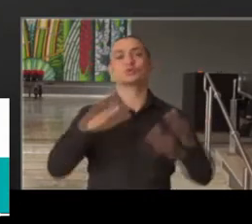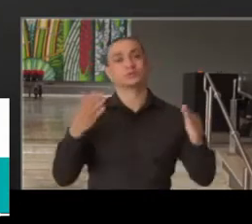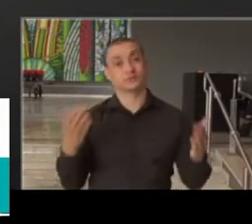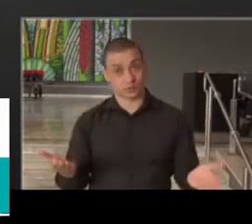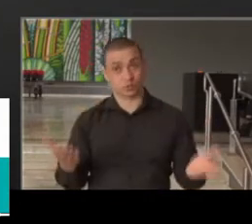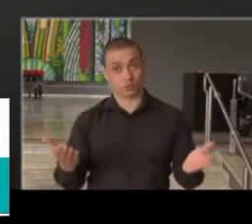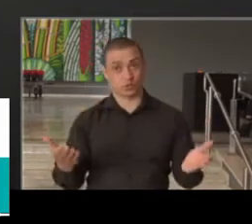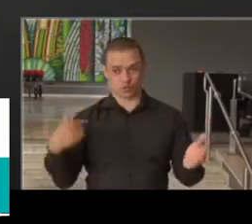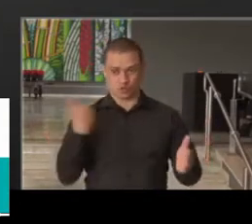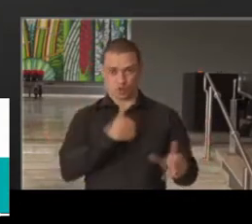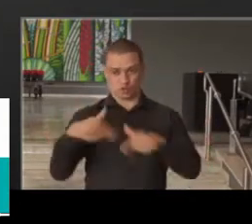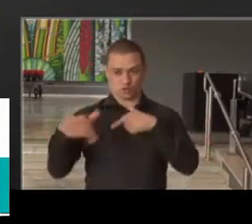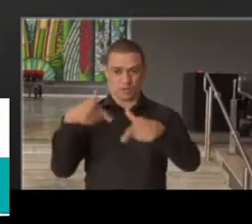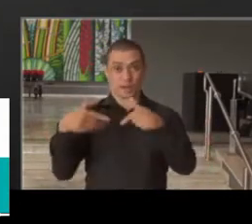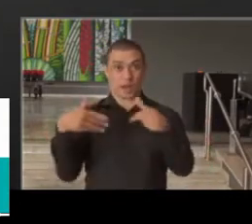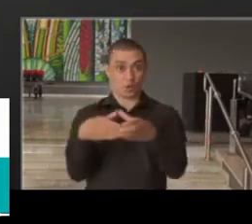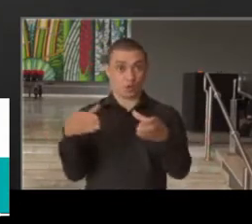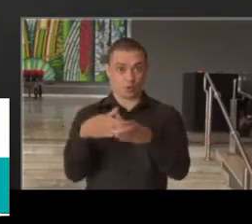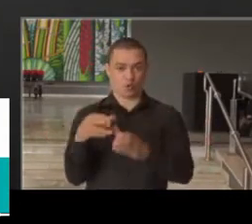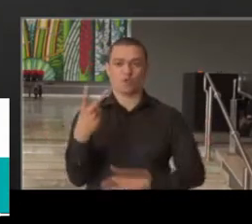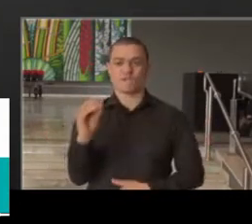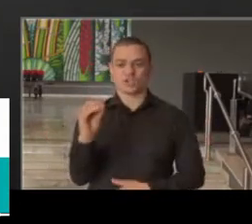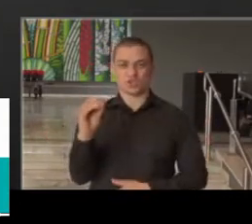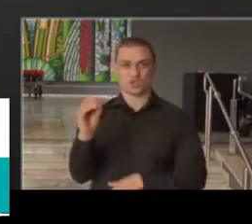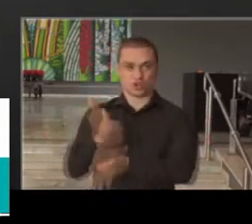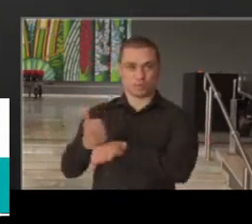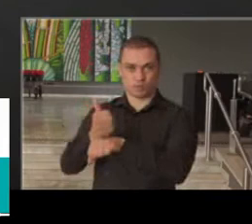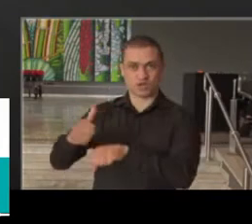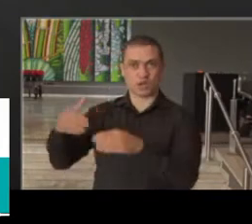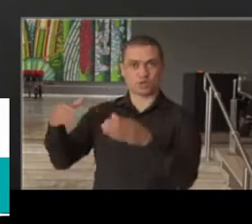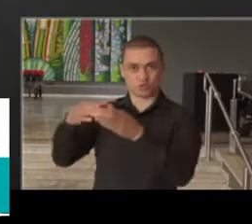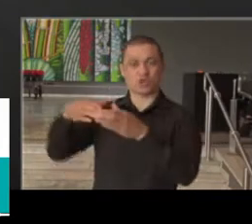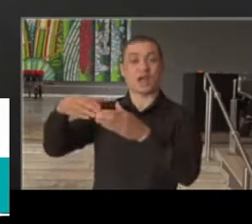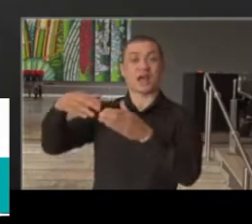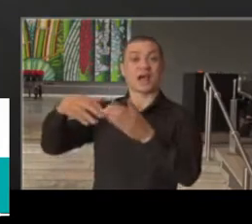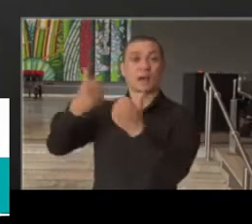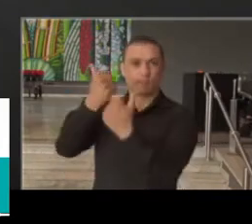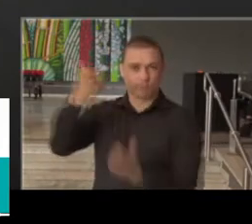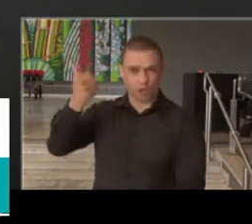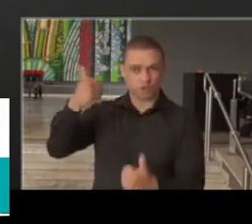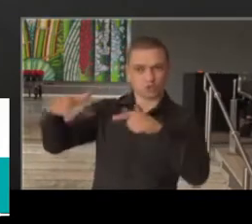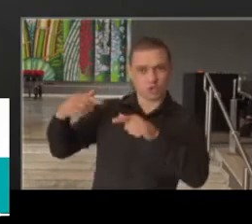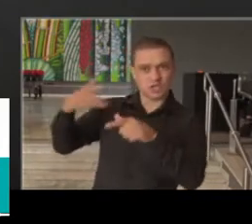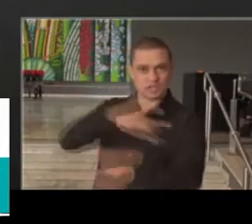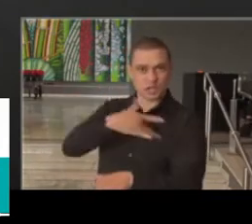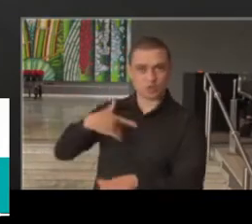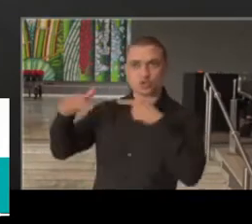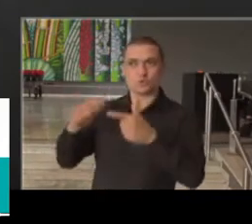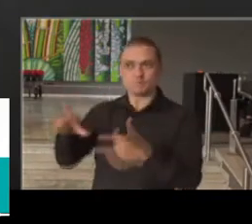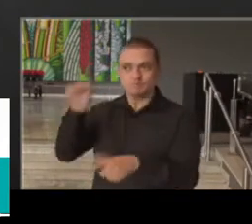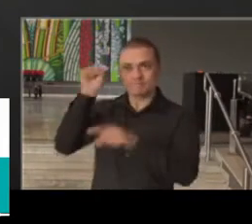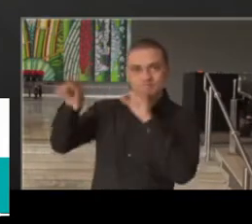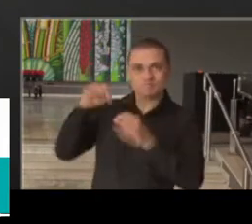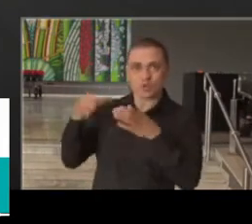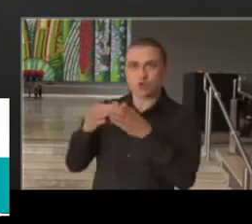nosso grupo de trabalho, de mais de 20 técnicos na Secretaria de Estado de Saúde, trabalhou desta maneira.